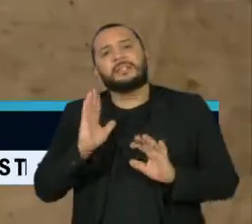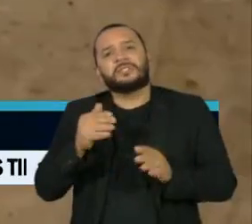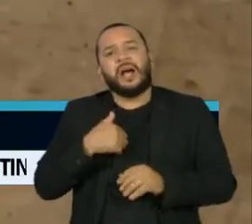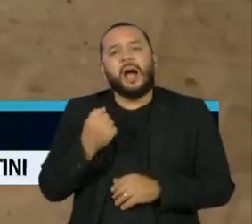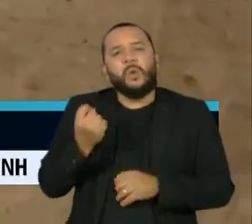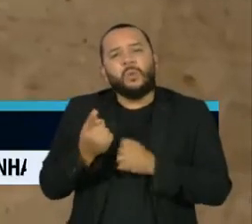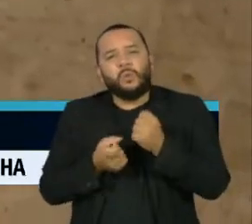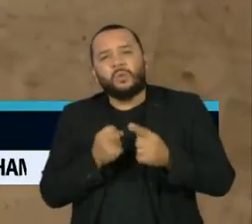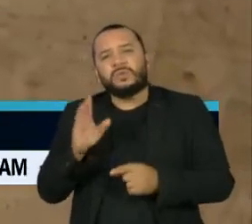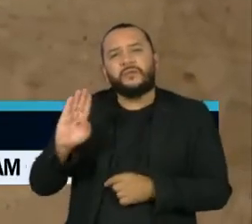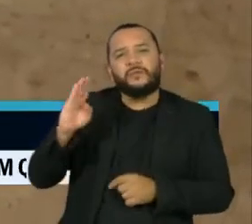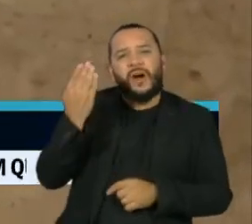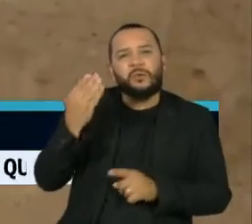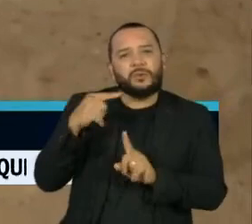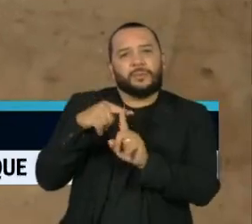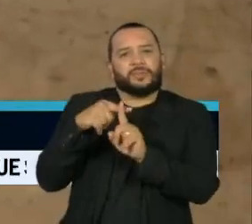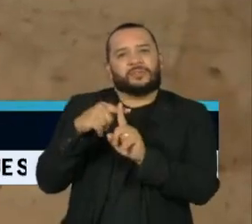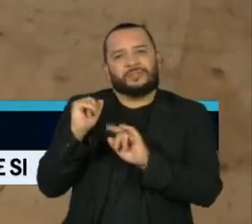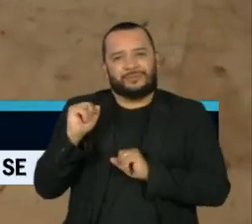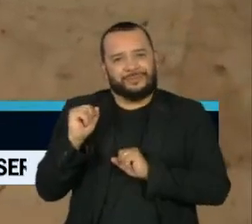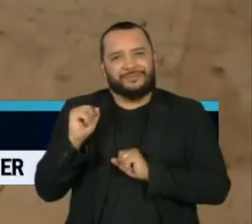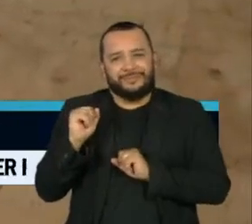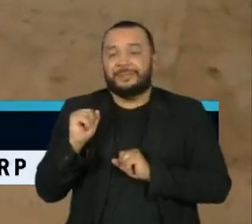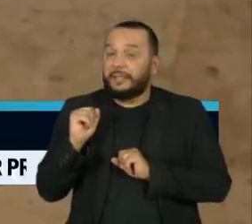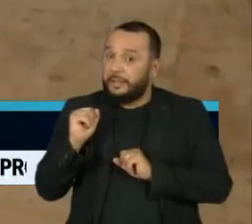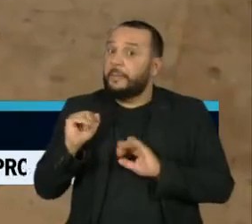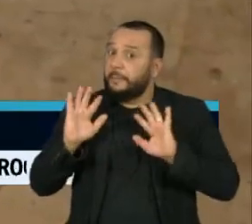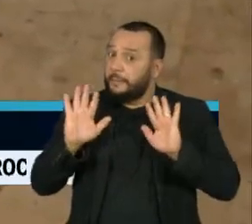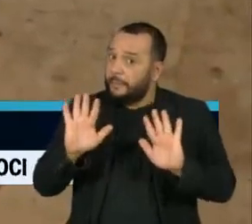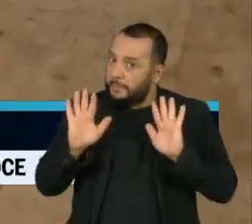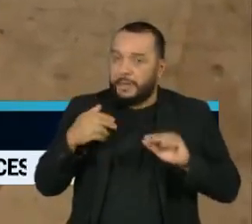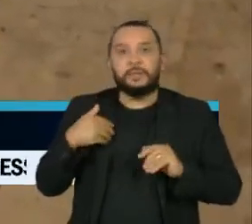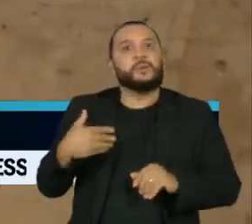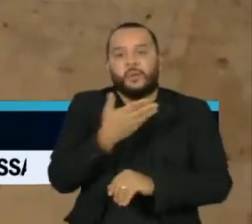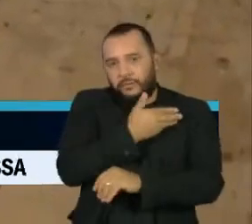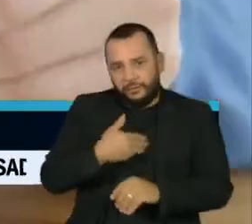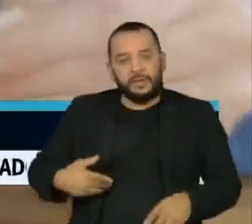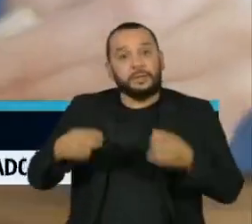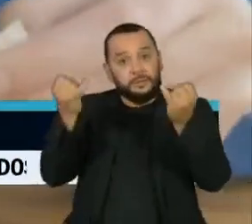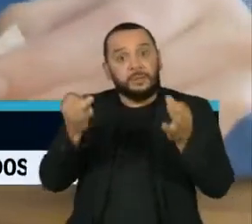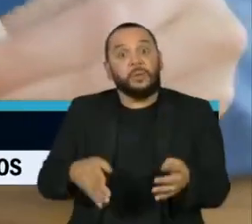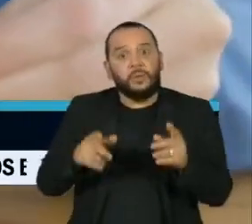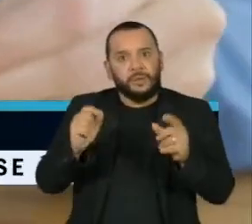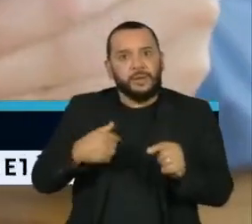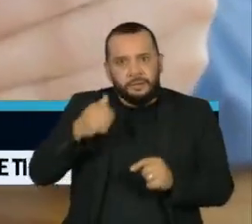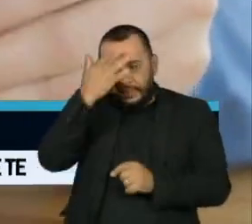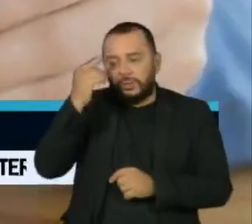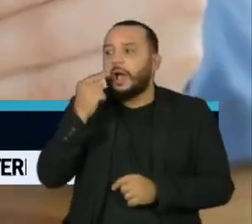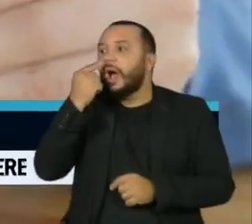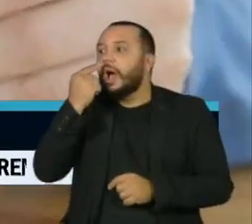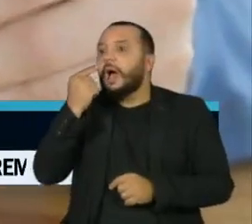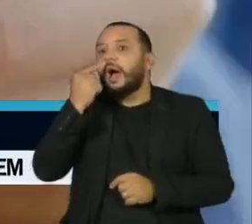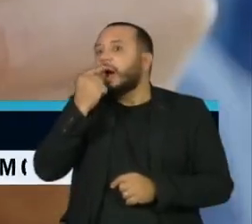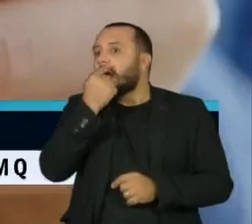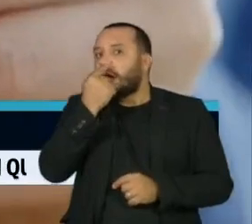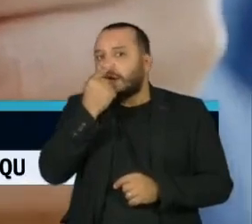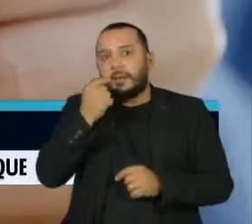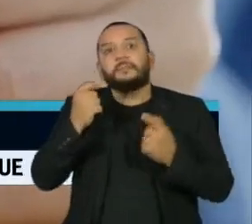positivo. O governo anunciou que a partir da próxima semana, pessoas que testarem positivo com autoteste devem se